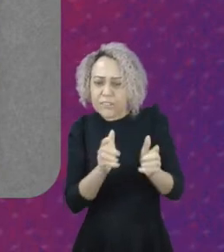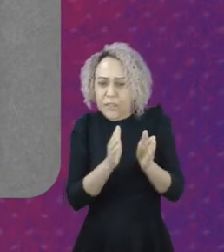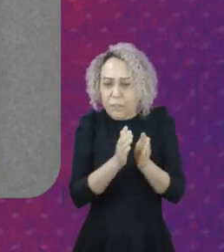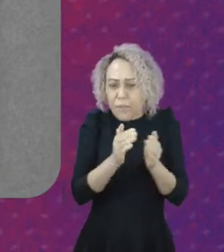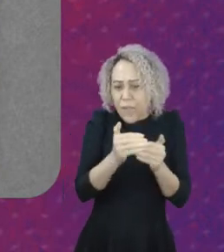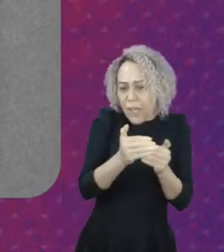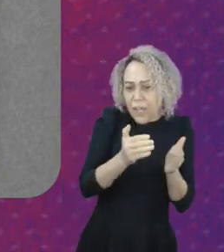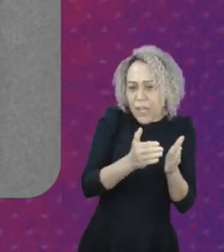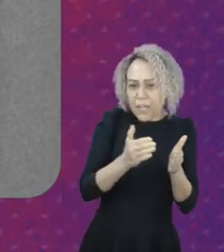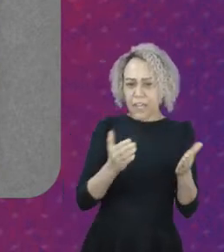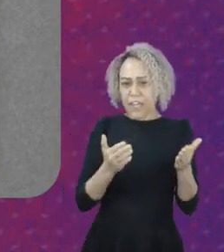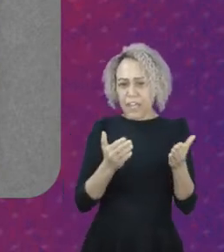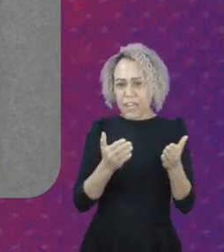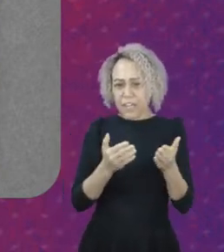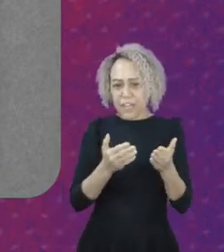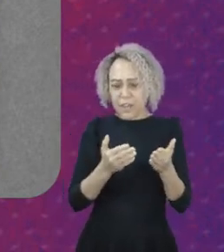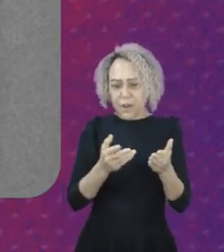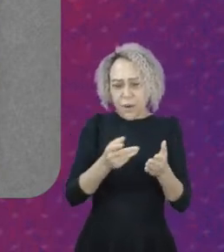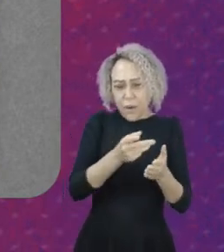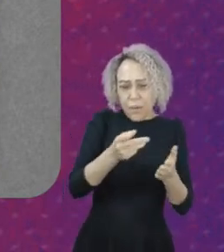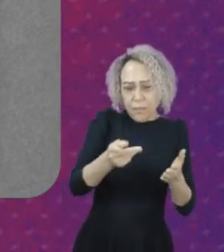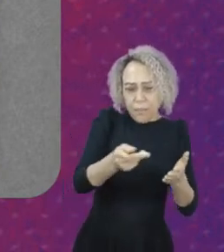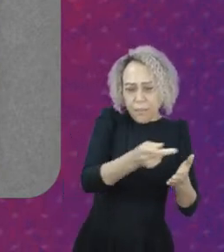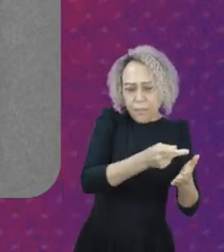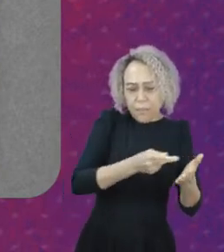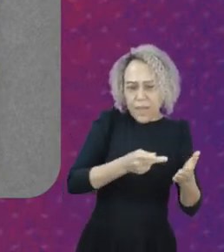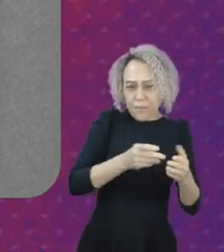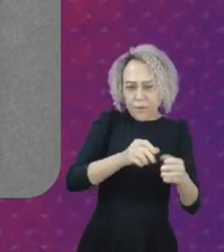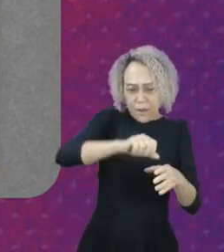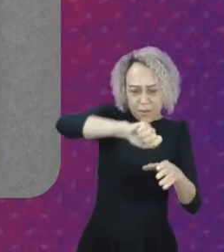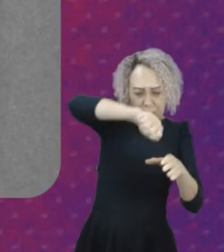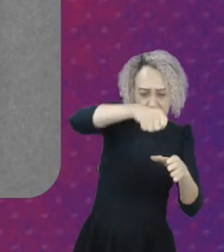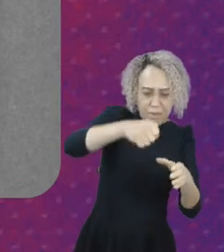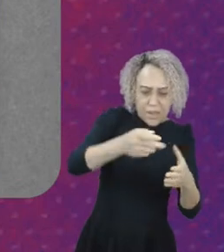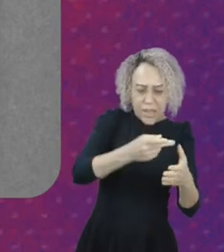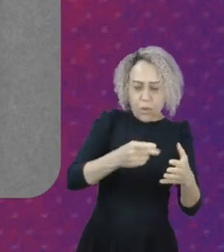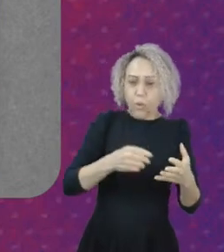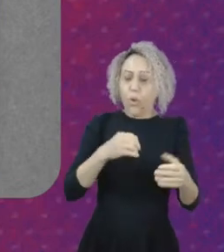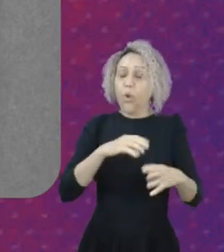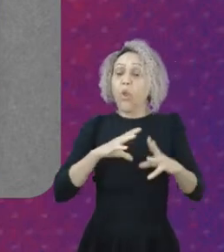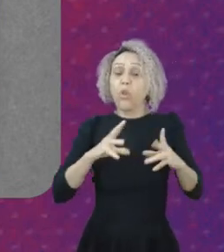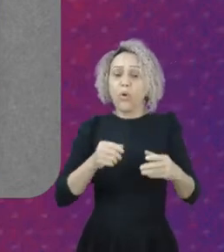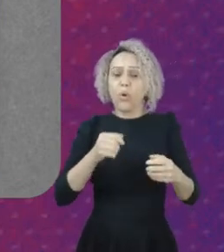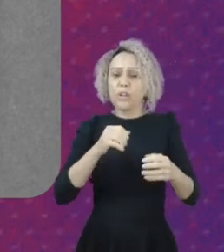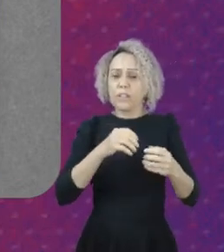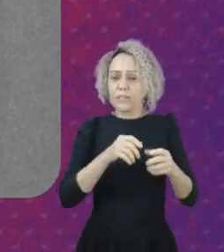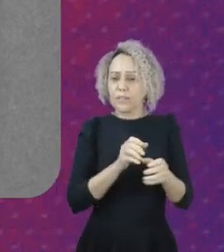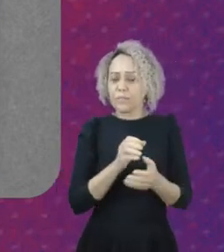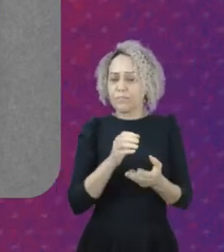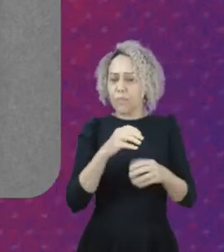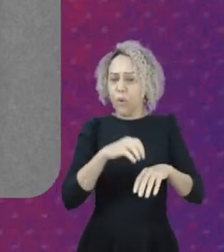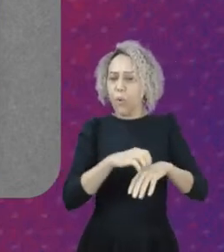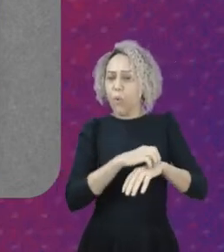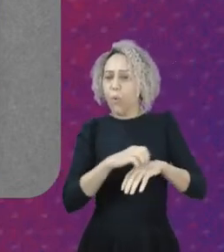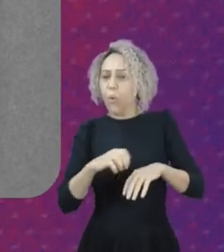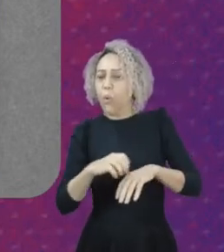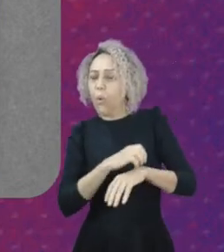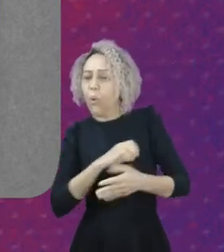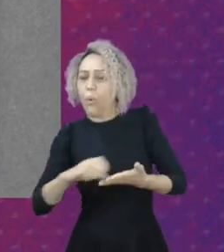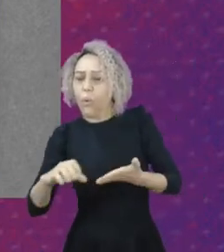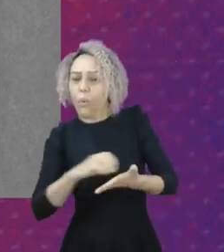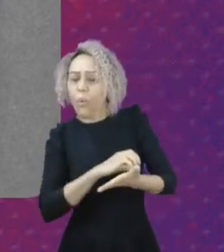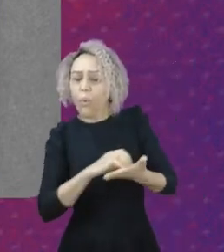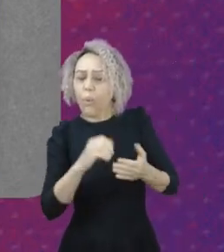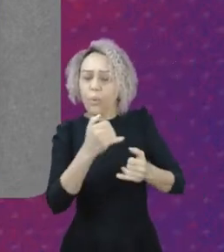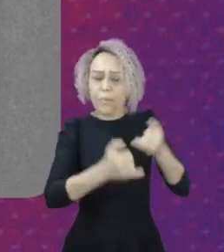né? Pia com pratinhos, então as brincadeiras sempre no contexto doméstico. E aí, lá na frente, a gente dá